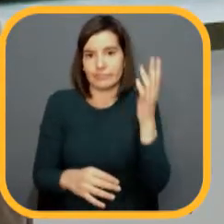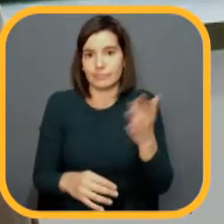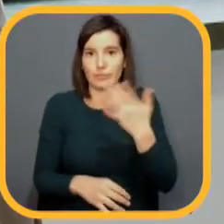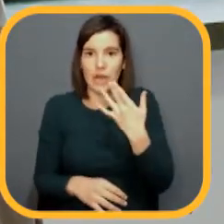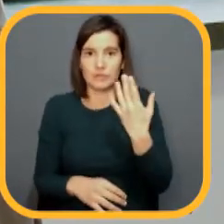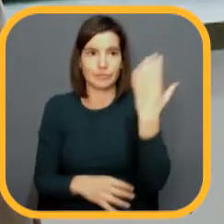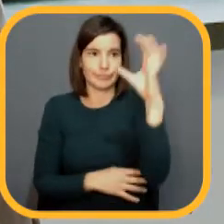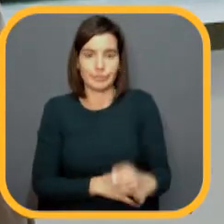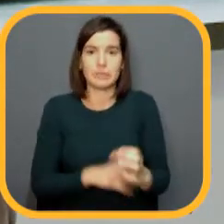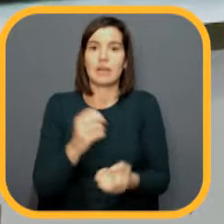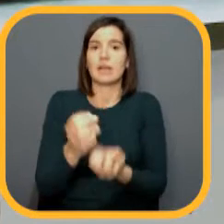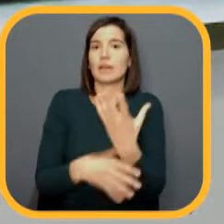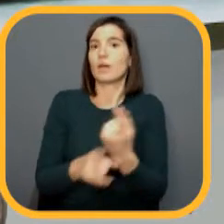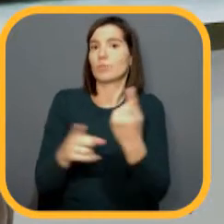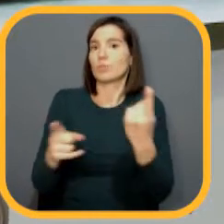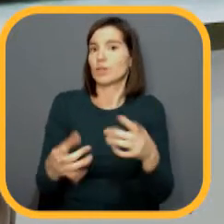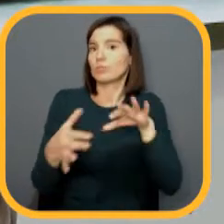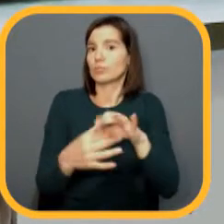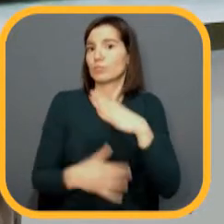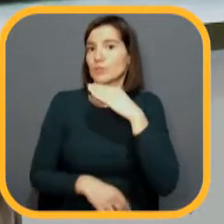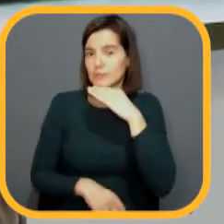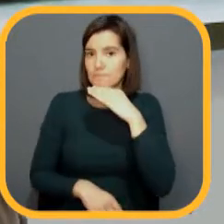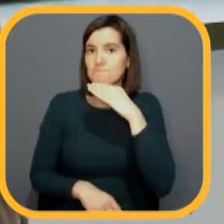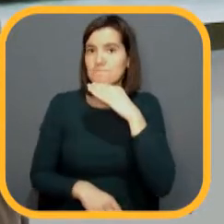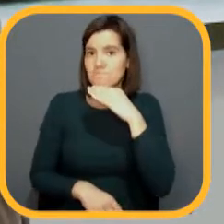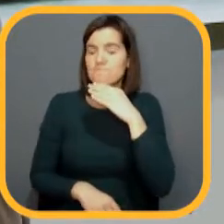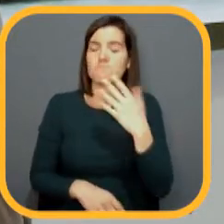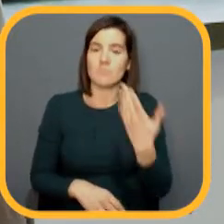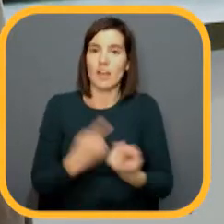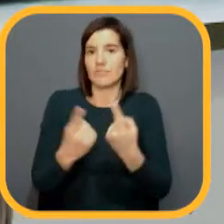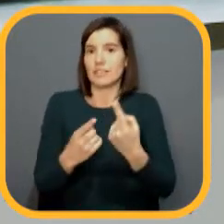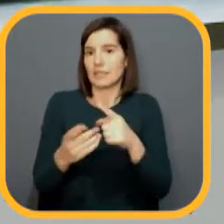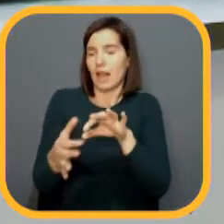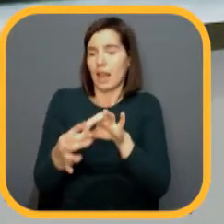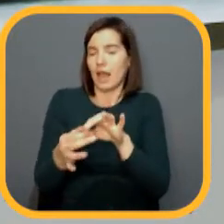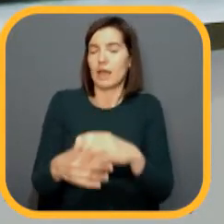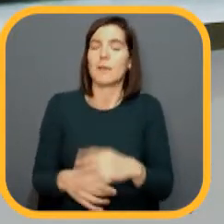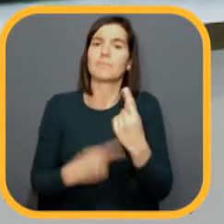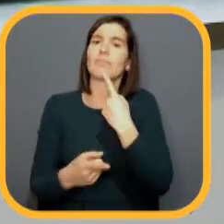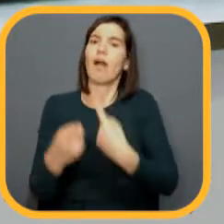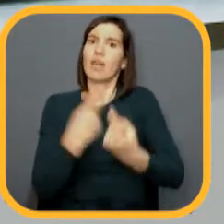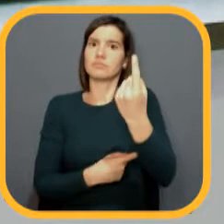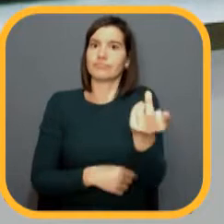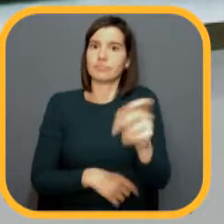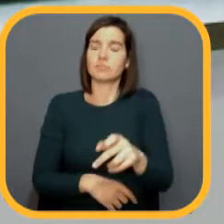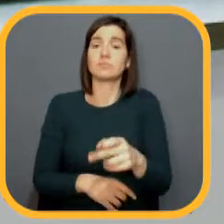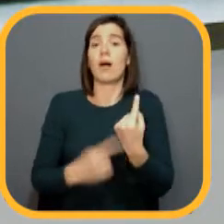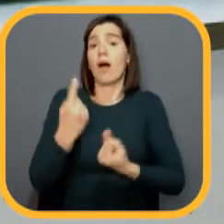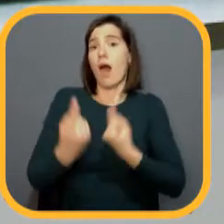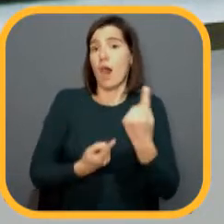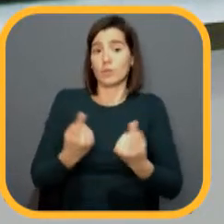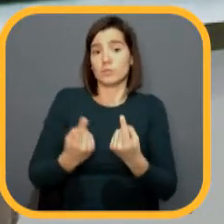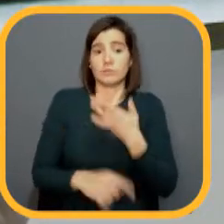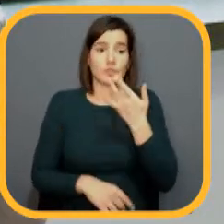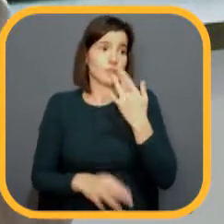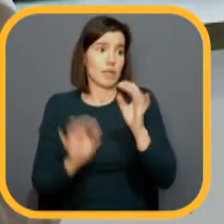aldrabices, são criadas relacionadas com a atuação policial. Muitas das denúncias que são feitas,